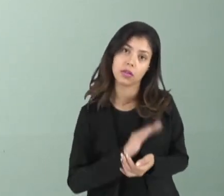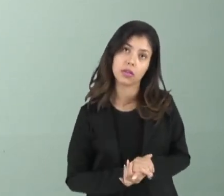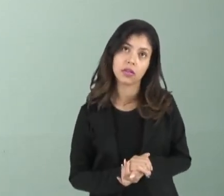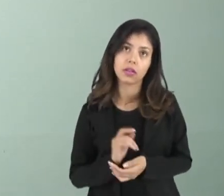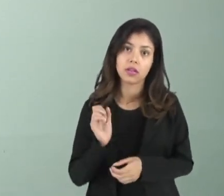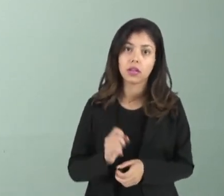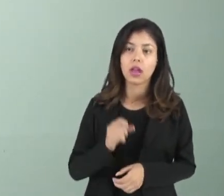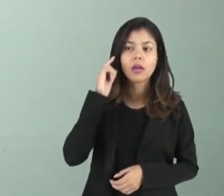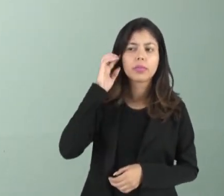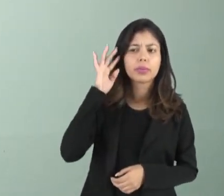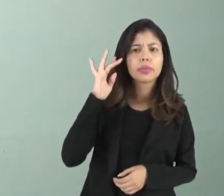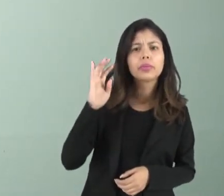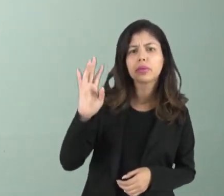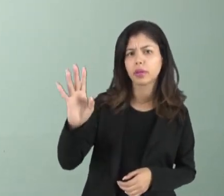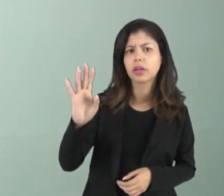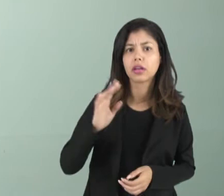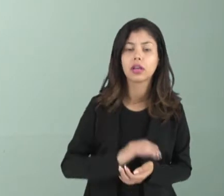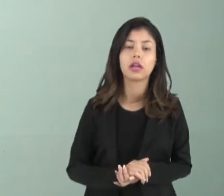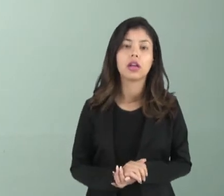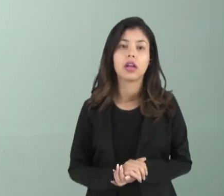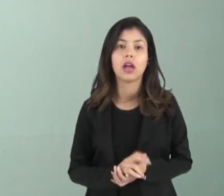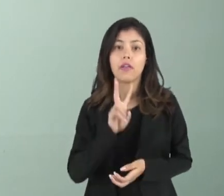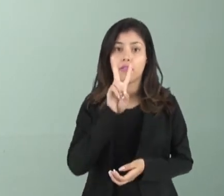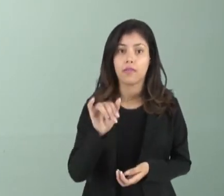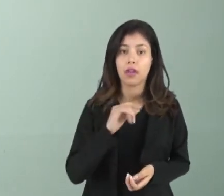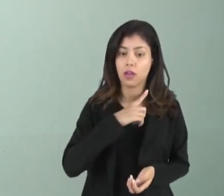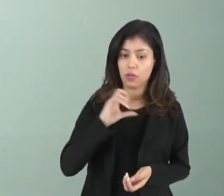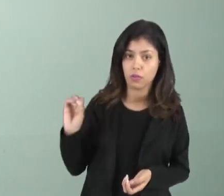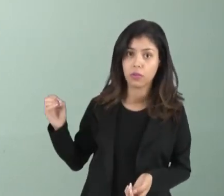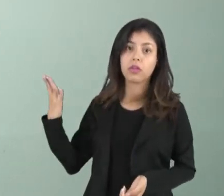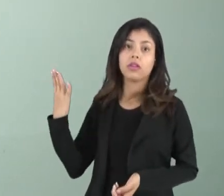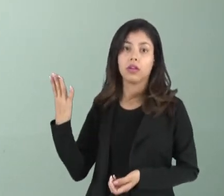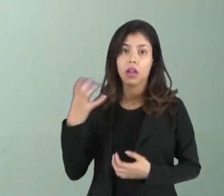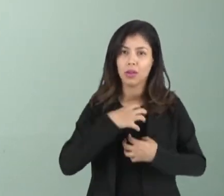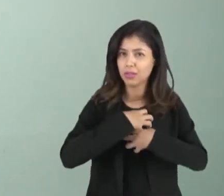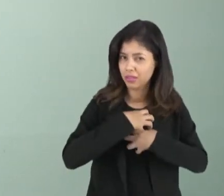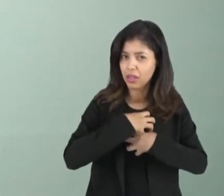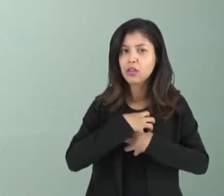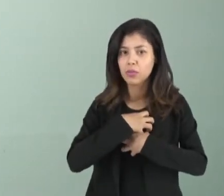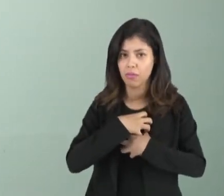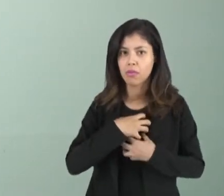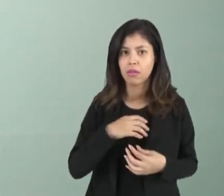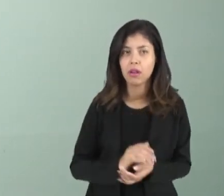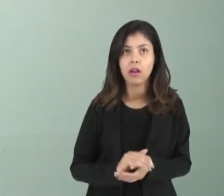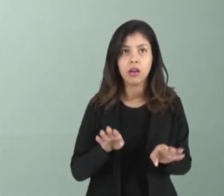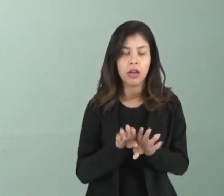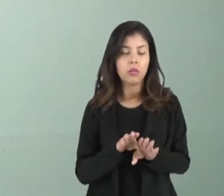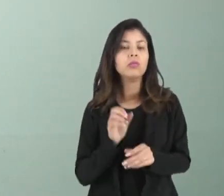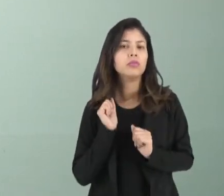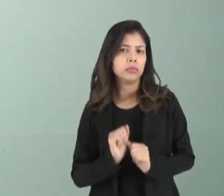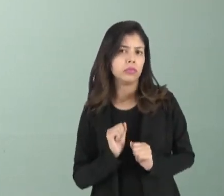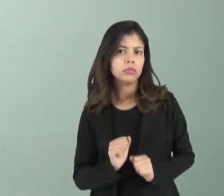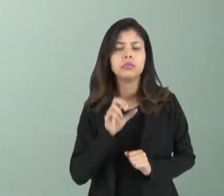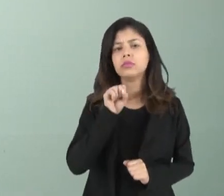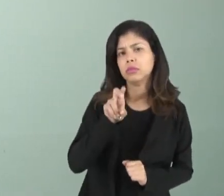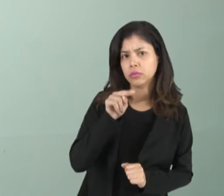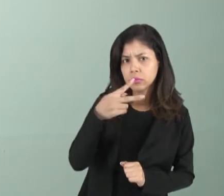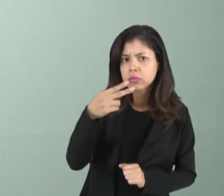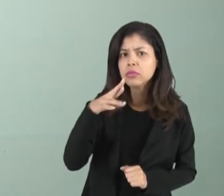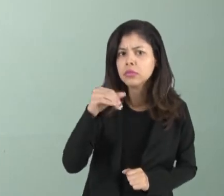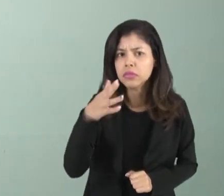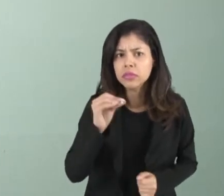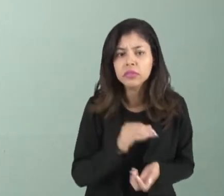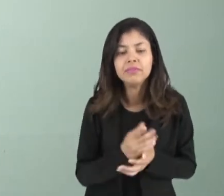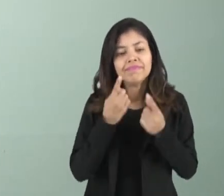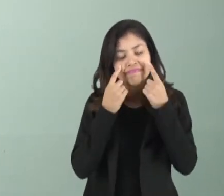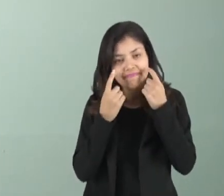elas sejam ficcionais, elas nos causam assim um sentimento, tá? Pode ser de suspense, pode